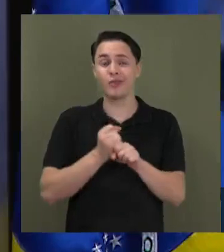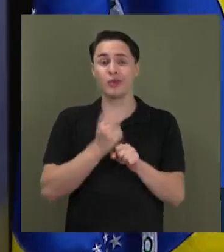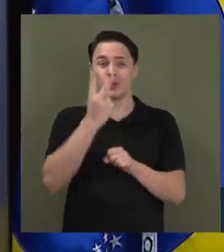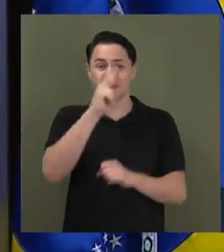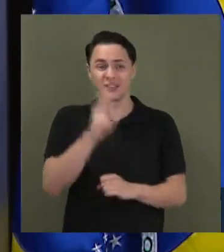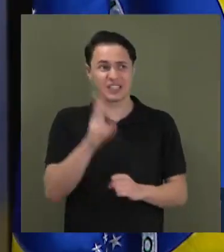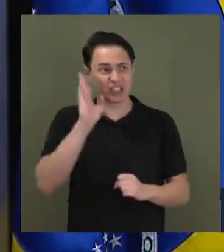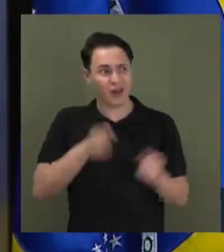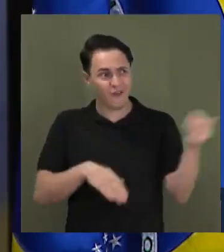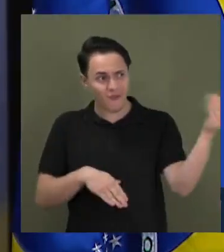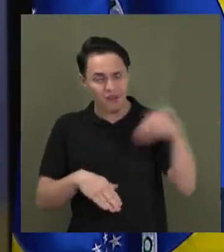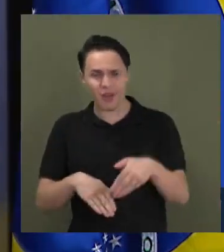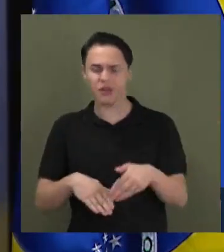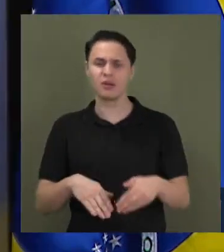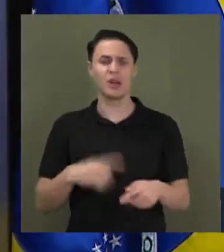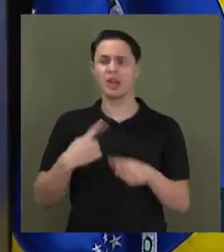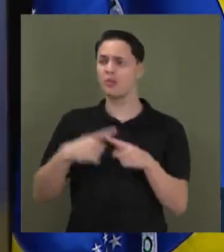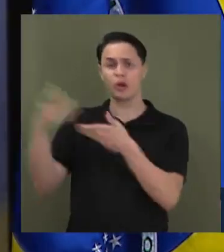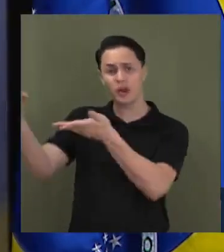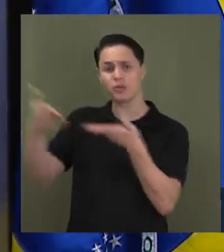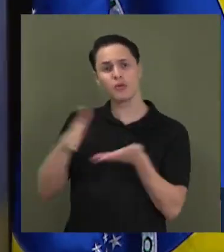Por que a Ucrânia também não é?